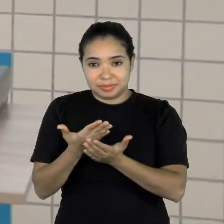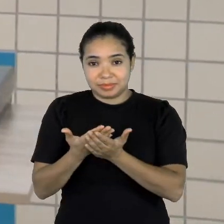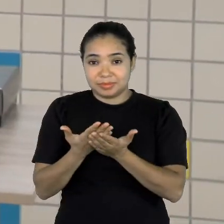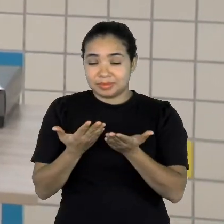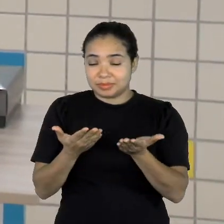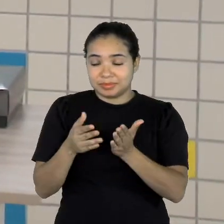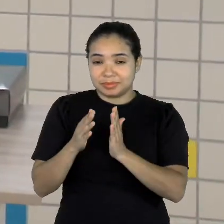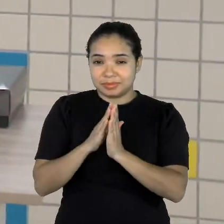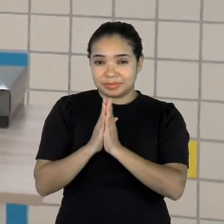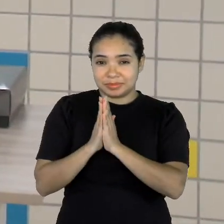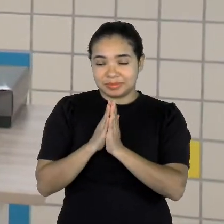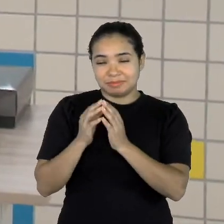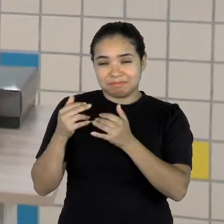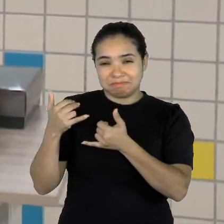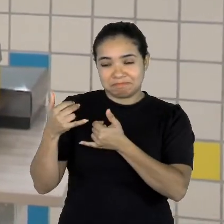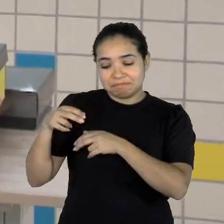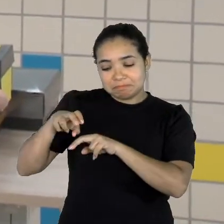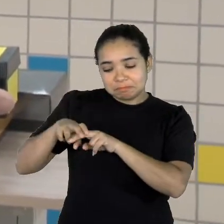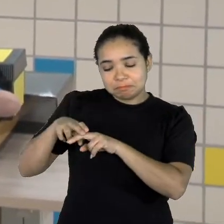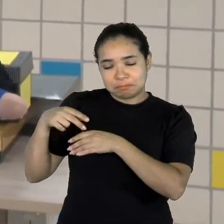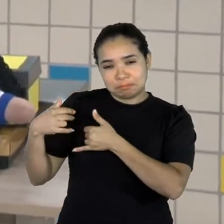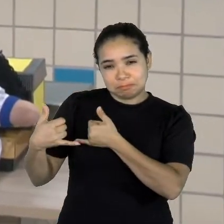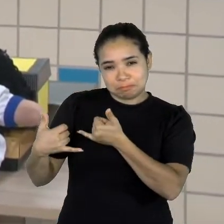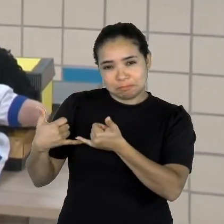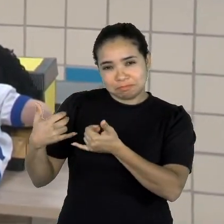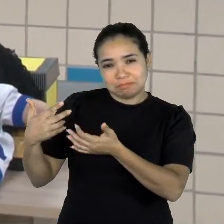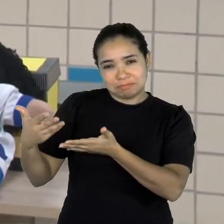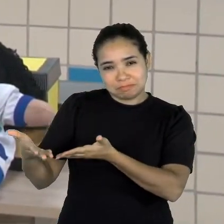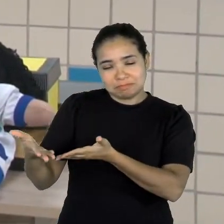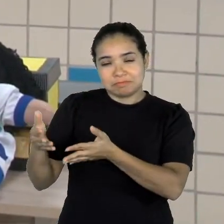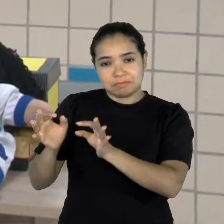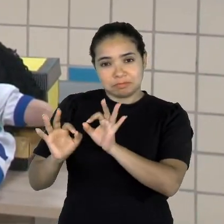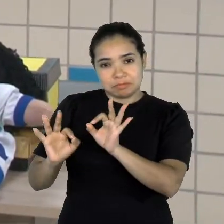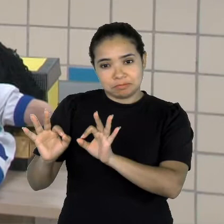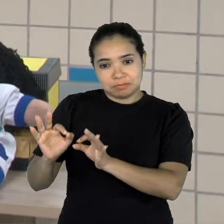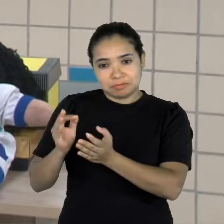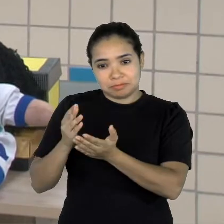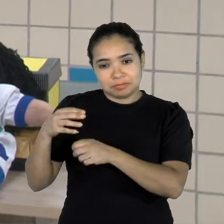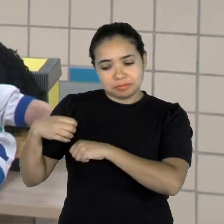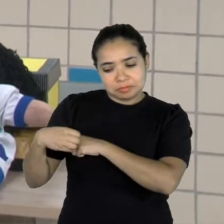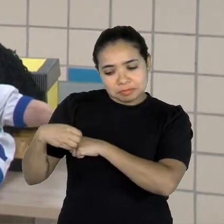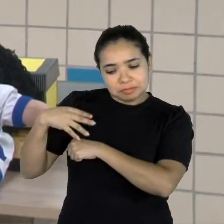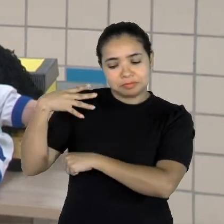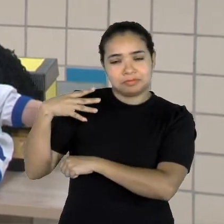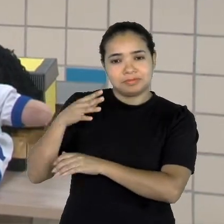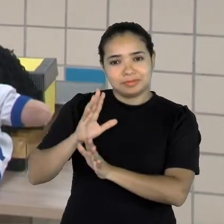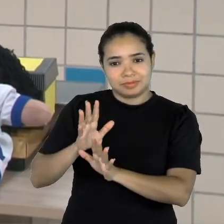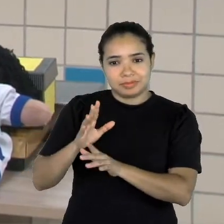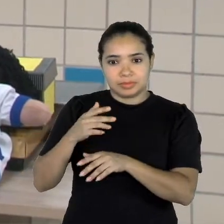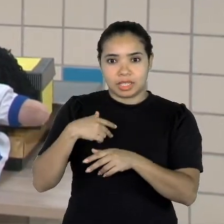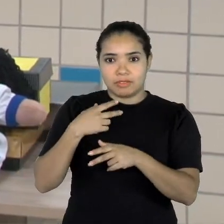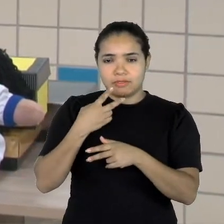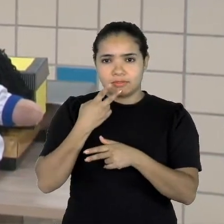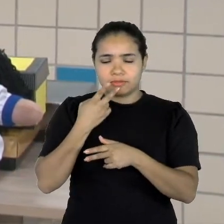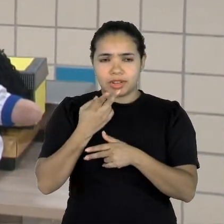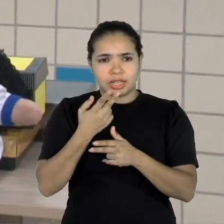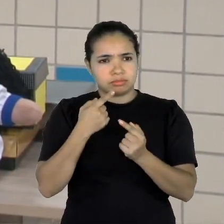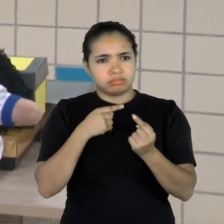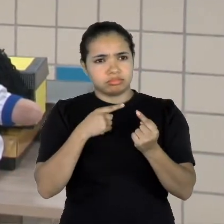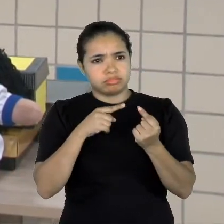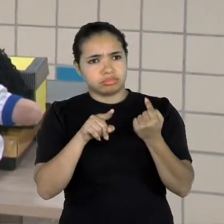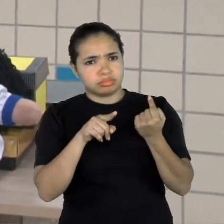sentadinha, preparando para ouvir a aula. E ela sempre me dá dica, porque às vezes quando eu falo algo aqui que nós